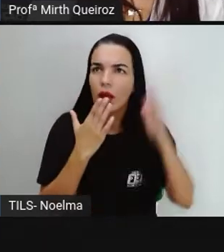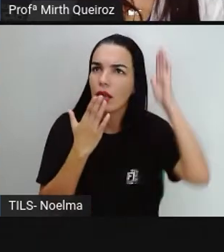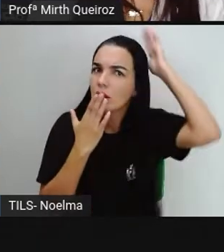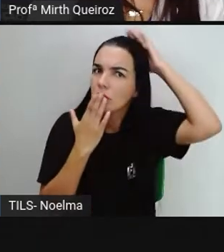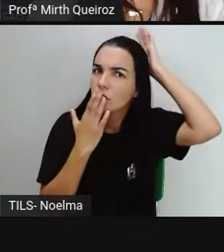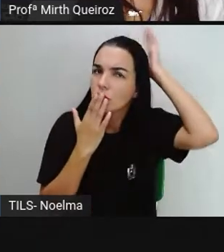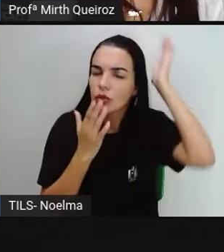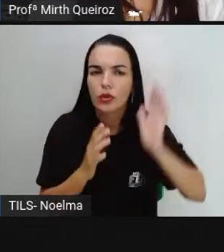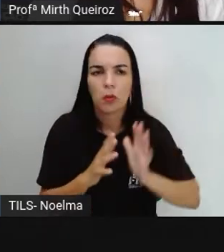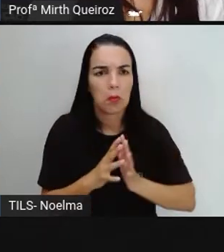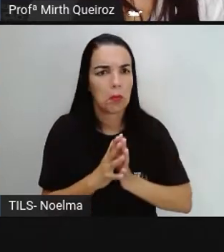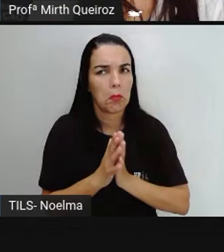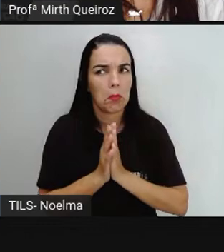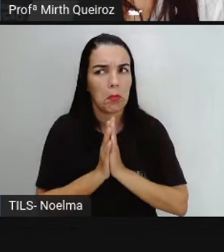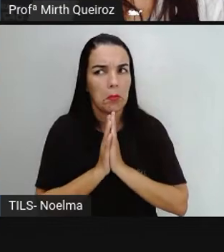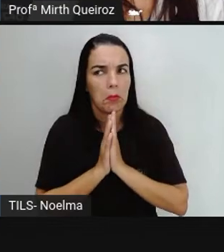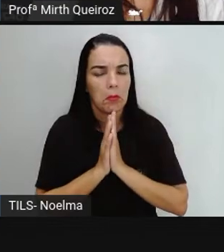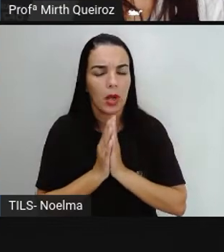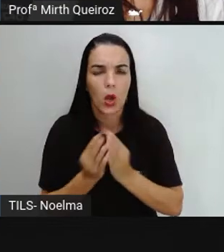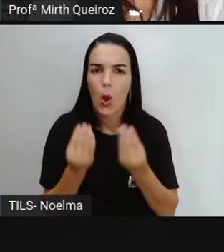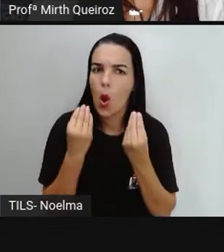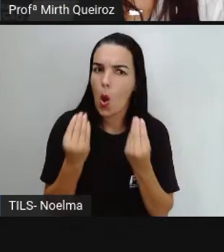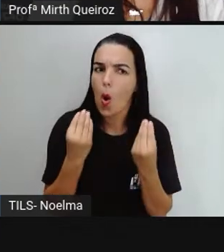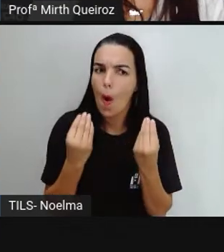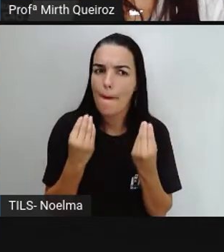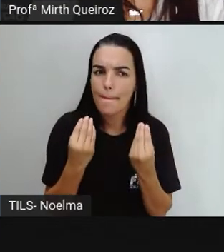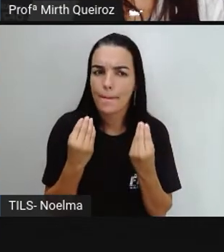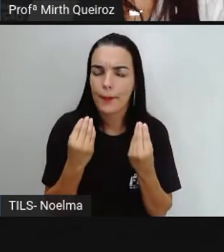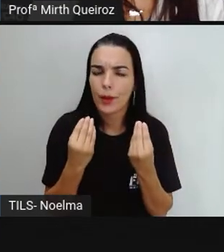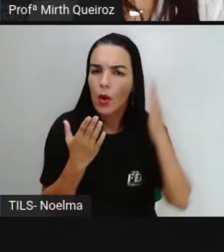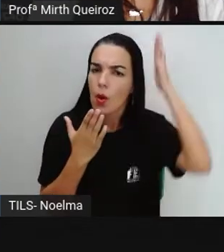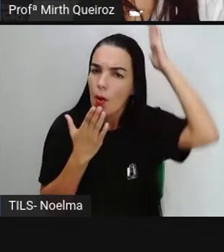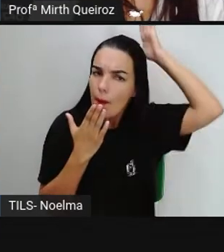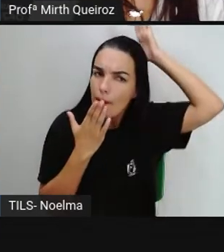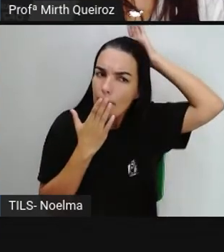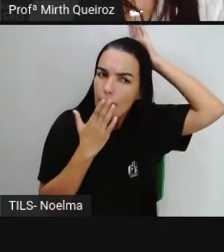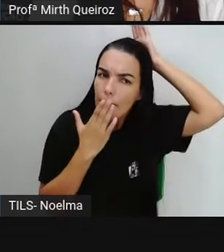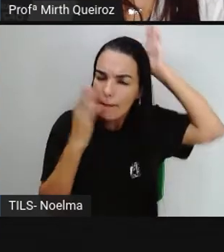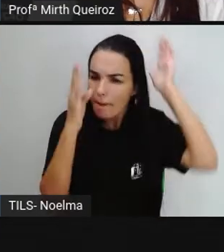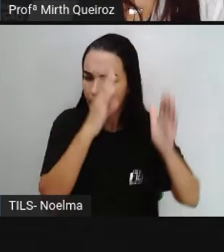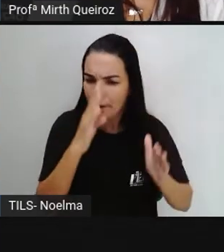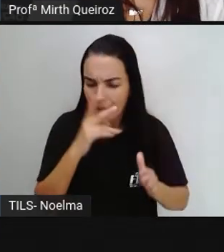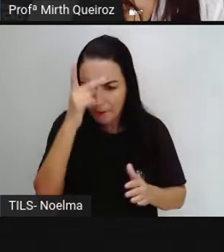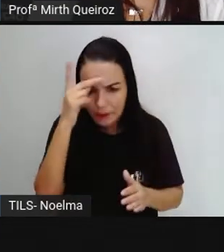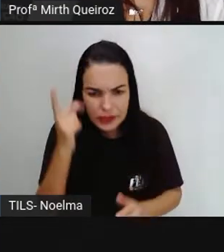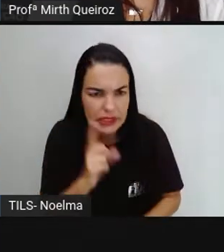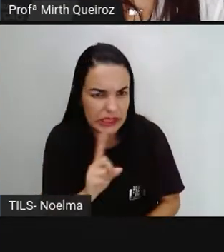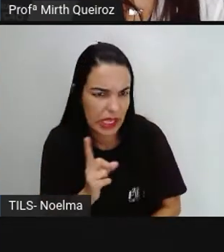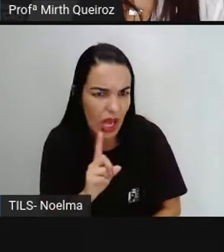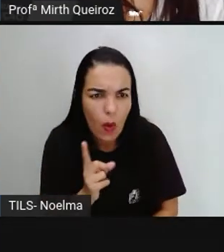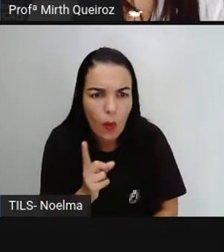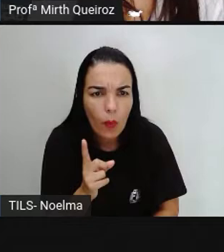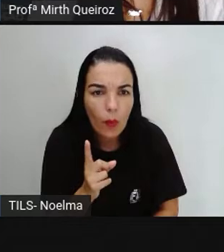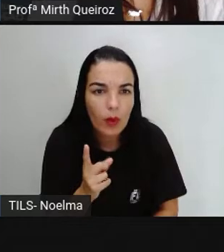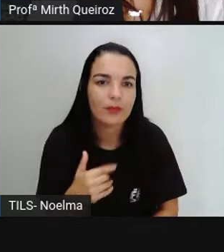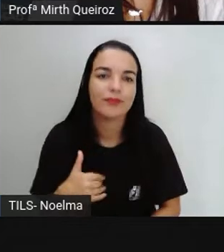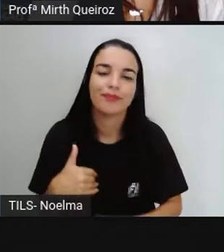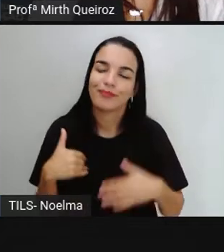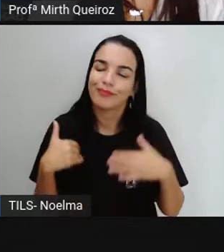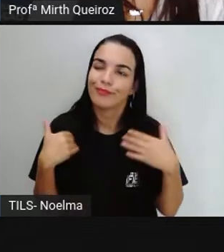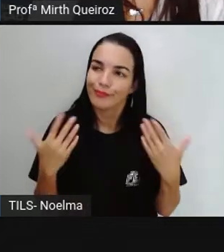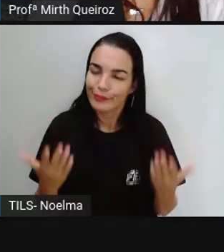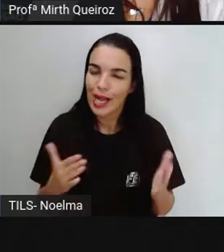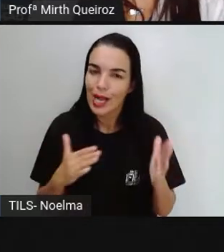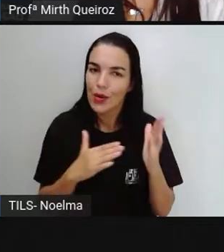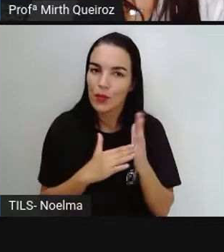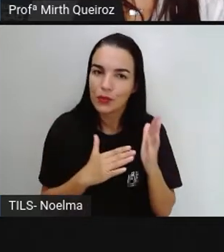índio. Olha só, o brasileiro não é índio. Por último, esse é o quinto